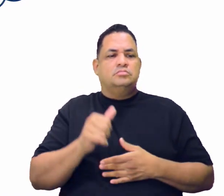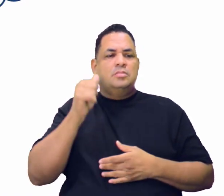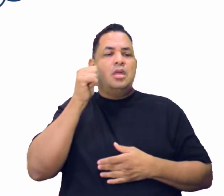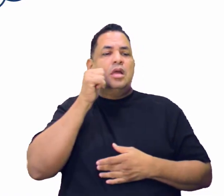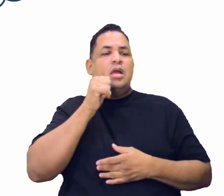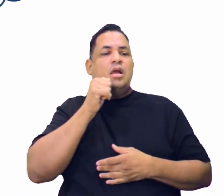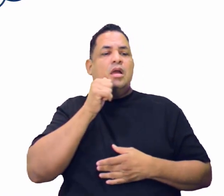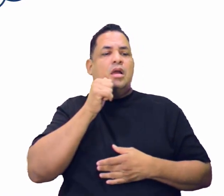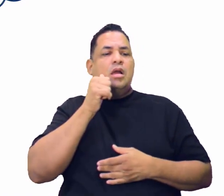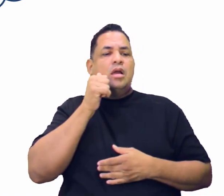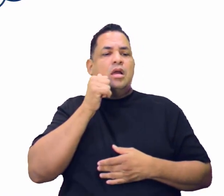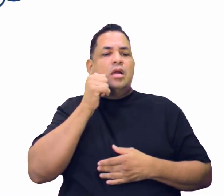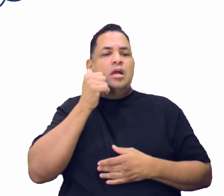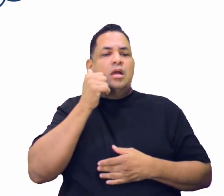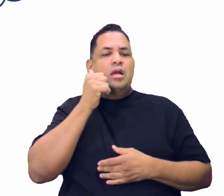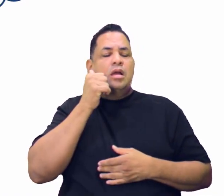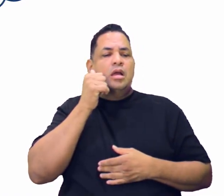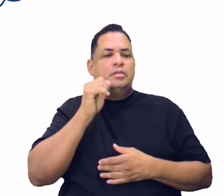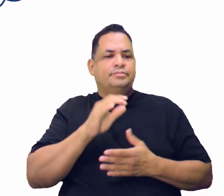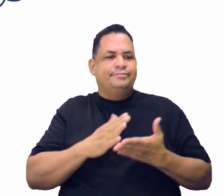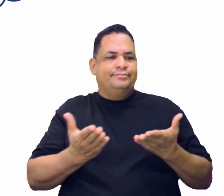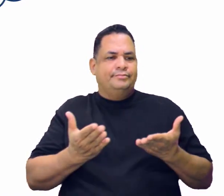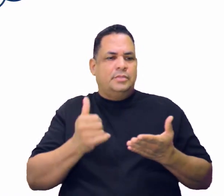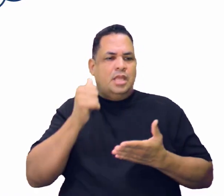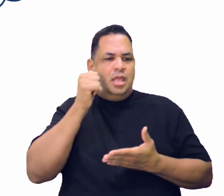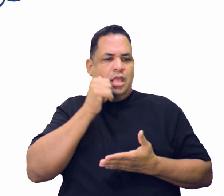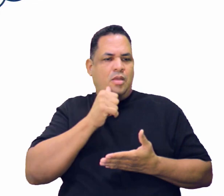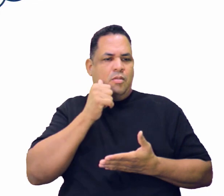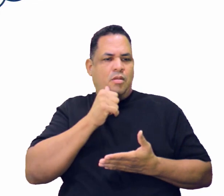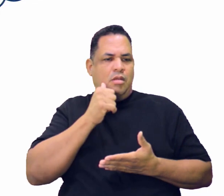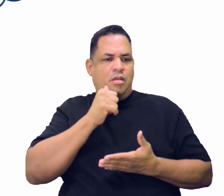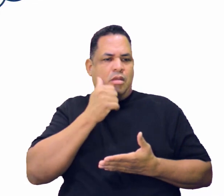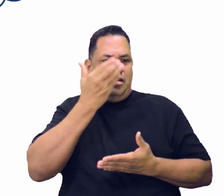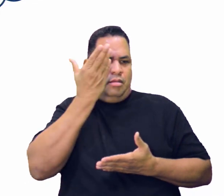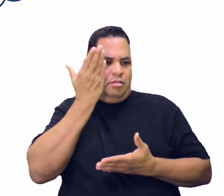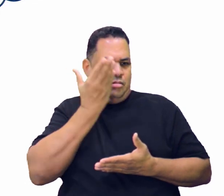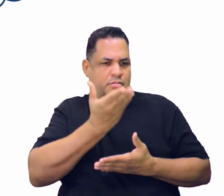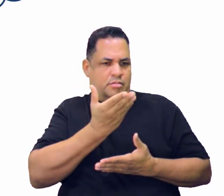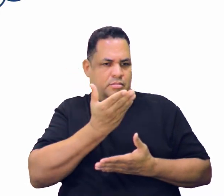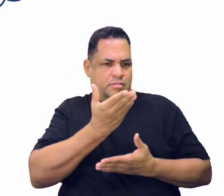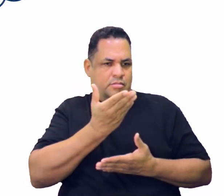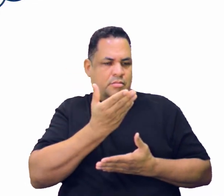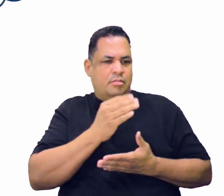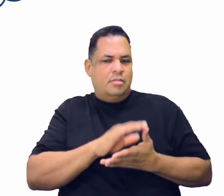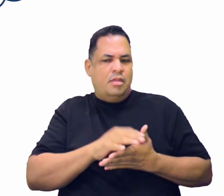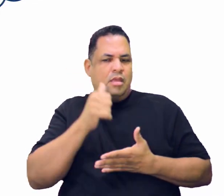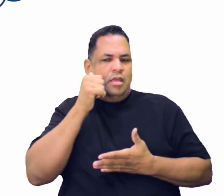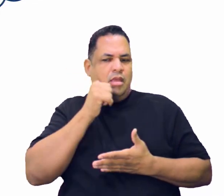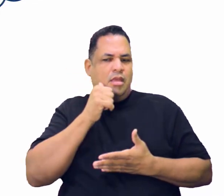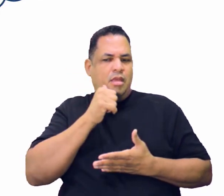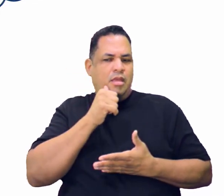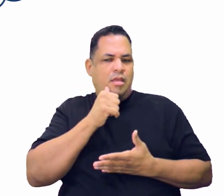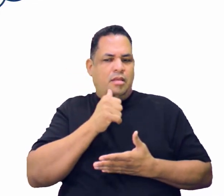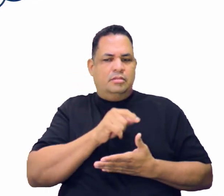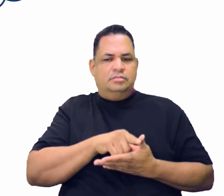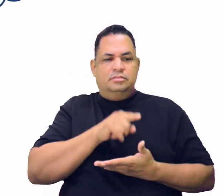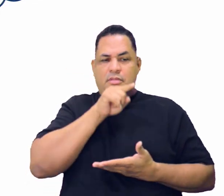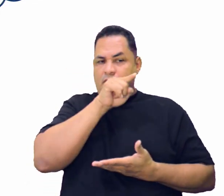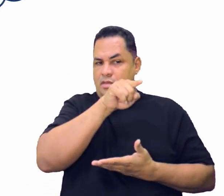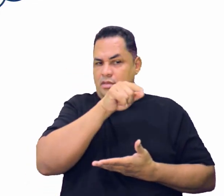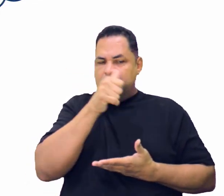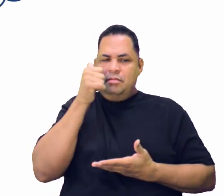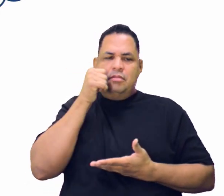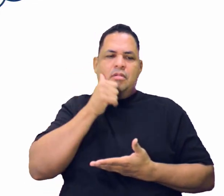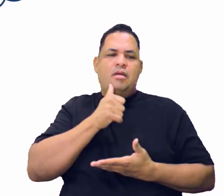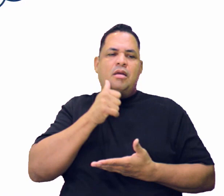Ela é a melhor ou melhor, ela é a mulher, ó, a melhor, mas é a melhor mulher, né?